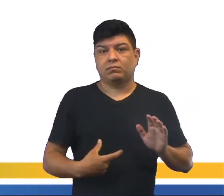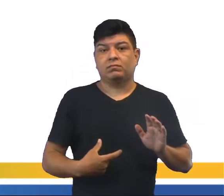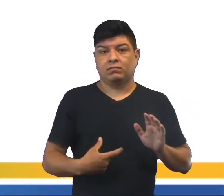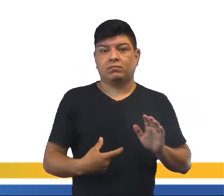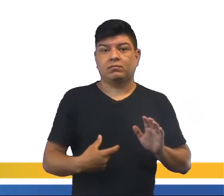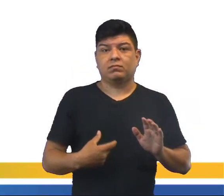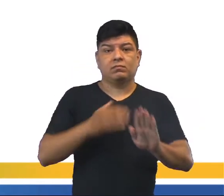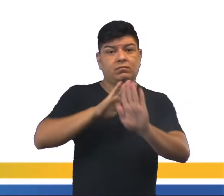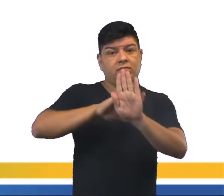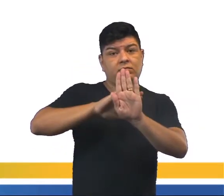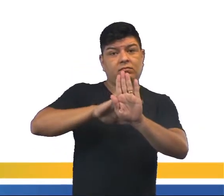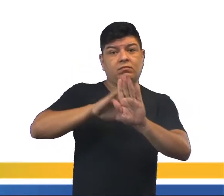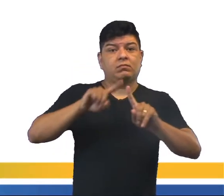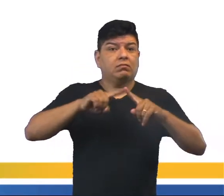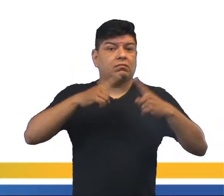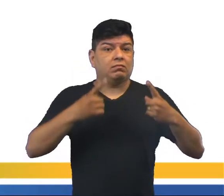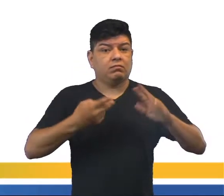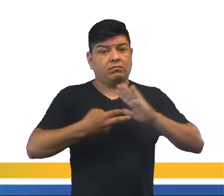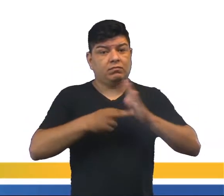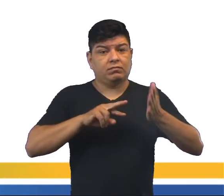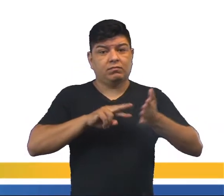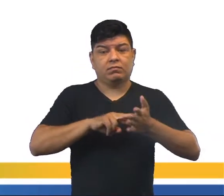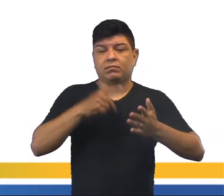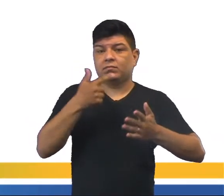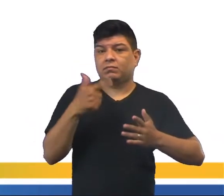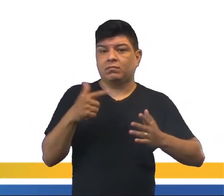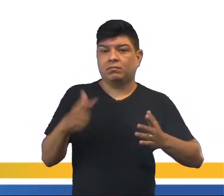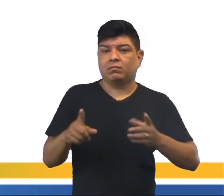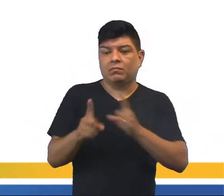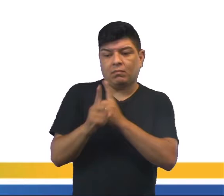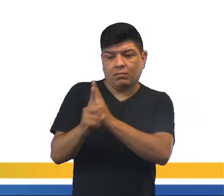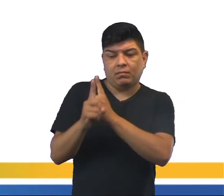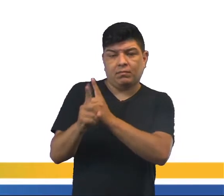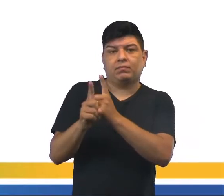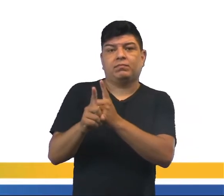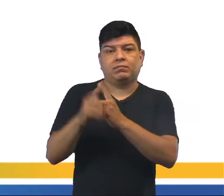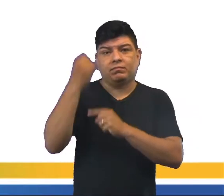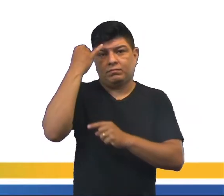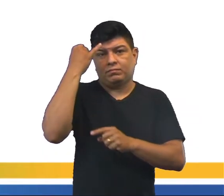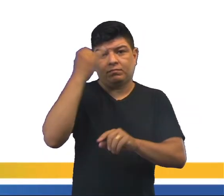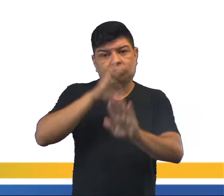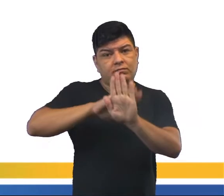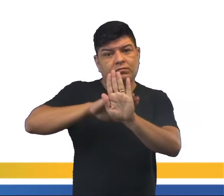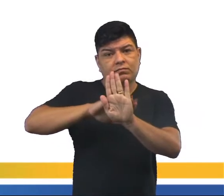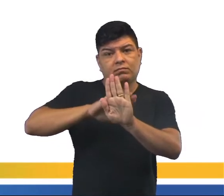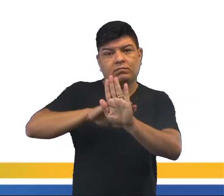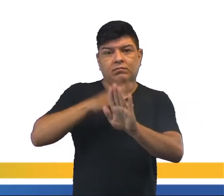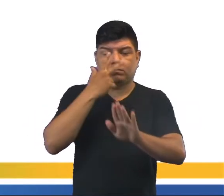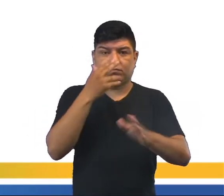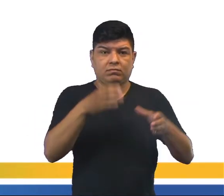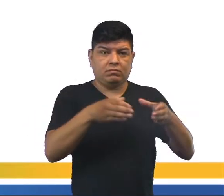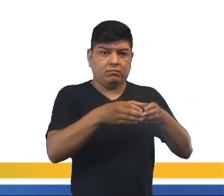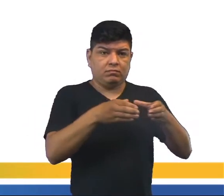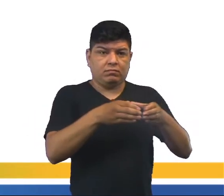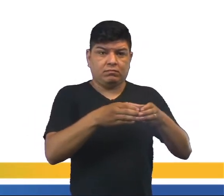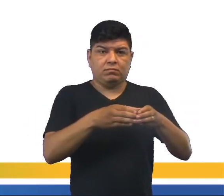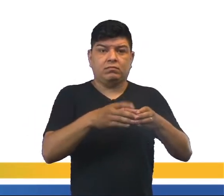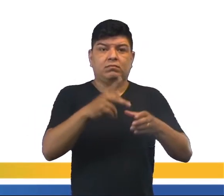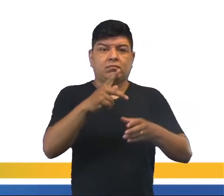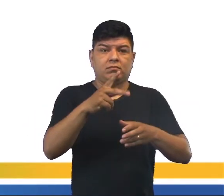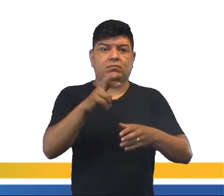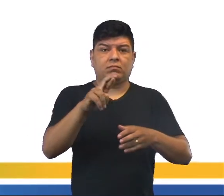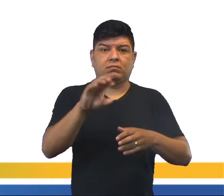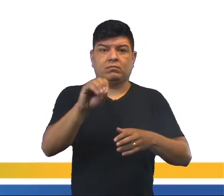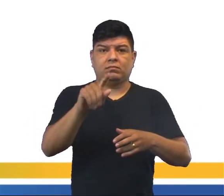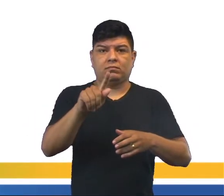No entanto, isso não quer dizer que não haja perseguição ideológica. Os partidos progressistas, por exemplo, eram considerados ilegais